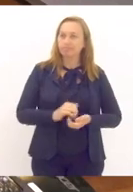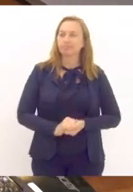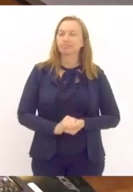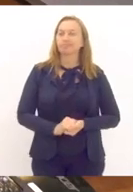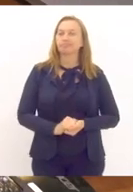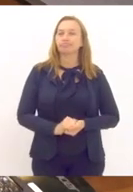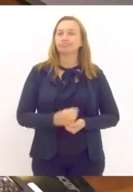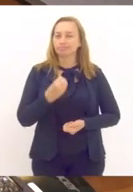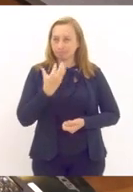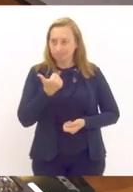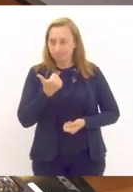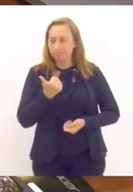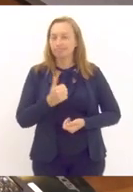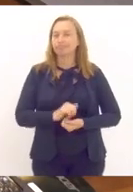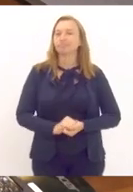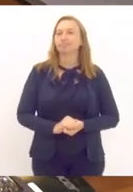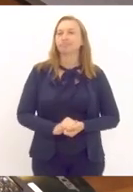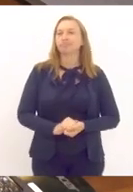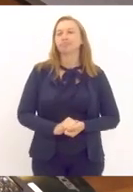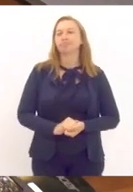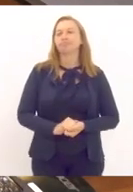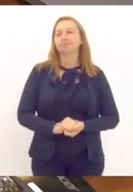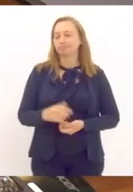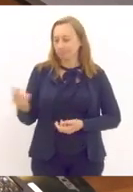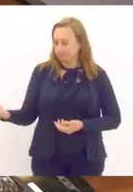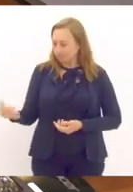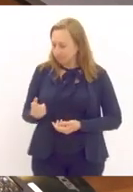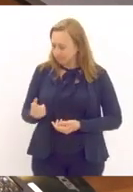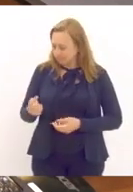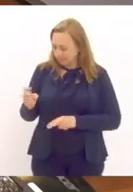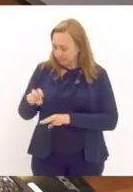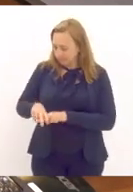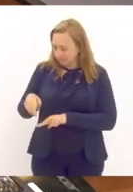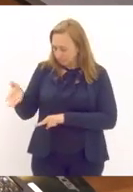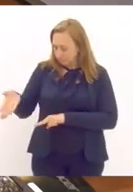Tudo bem, Ney? Fica à vontade aí.